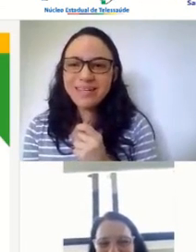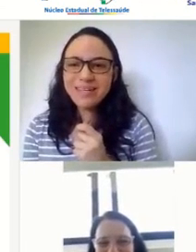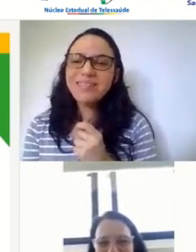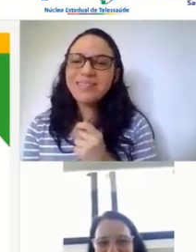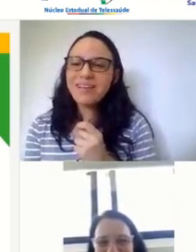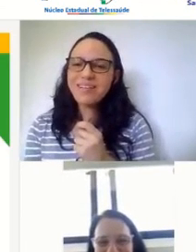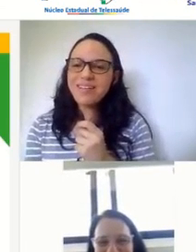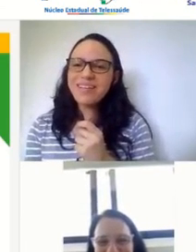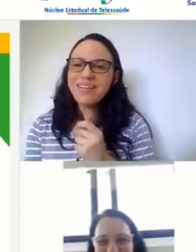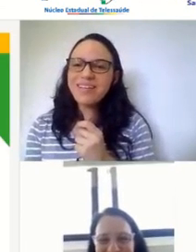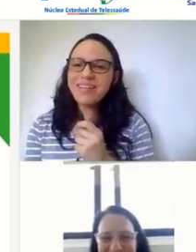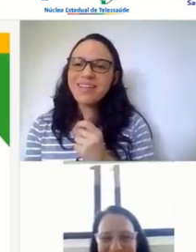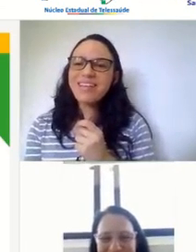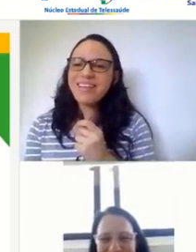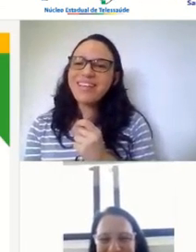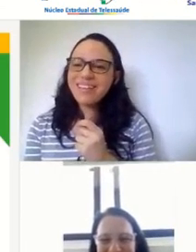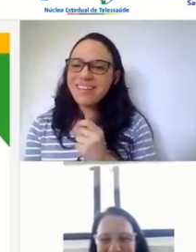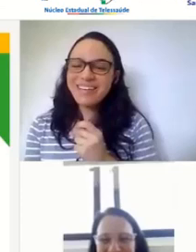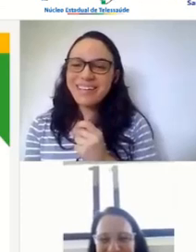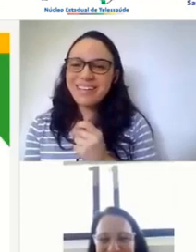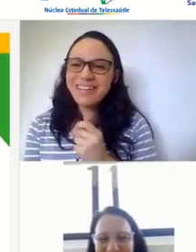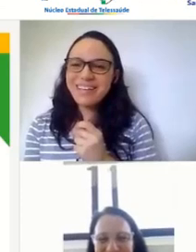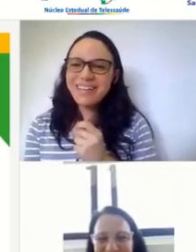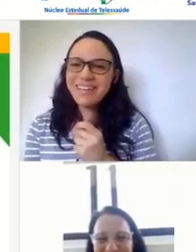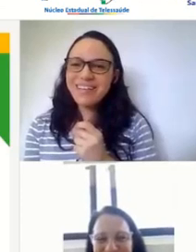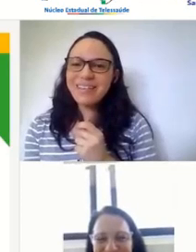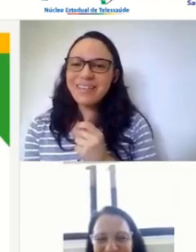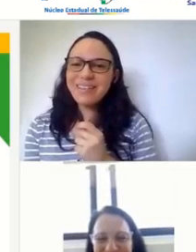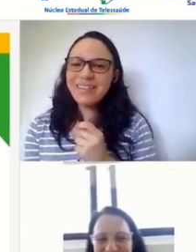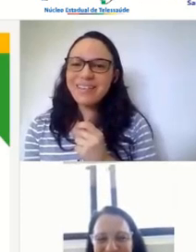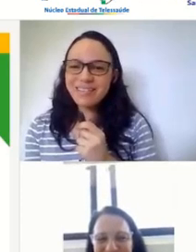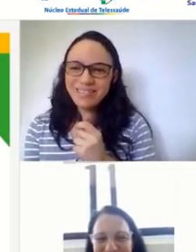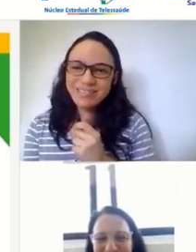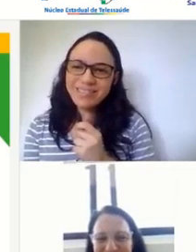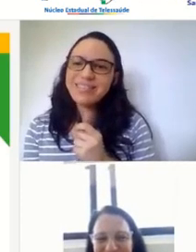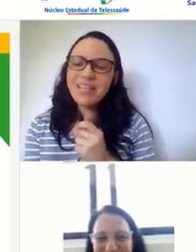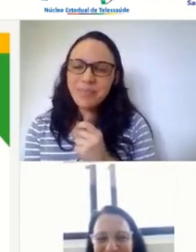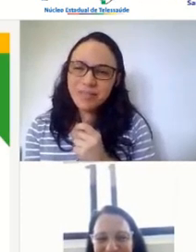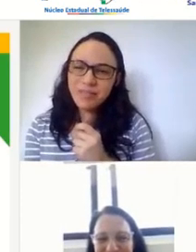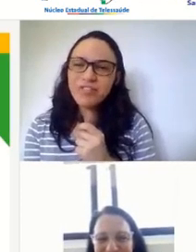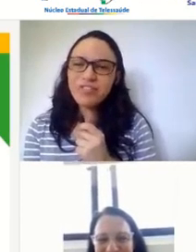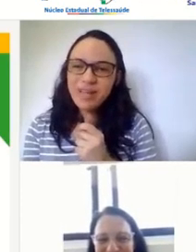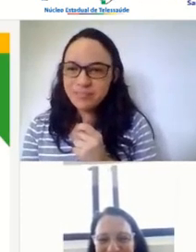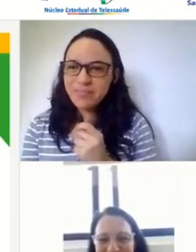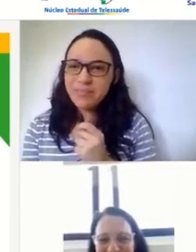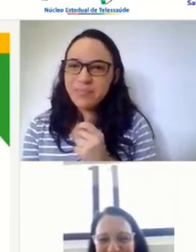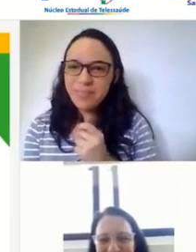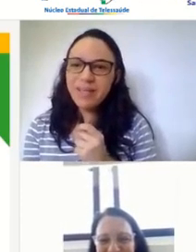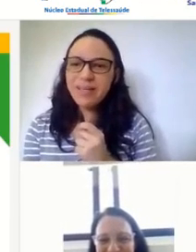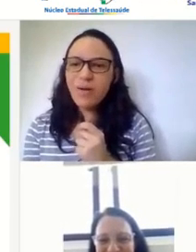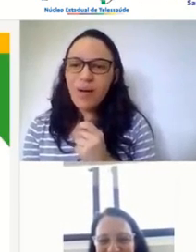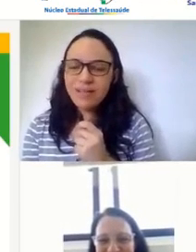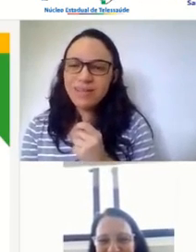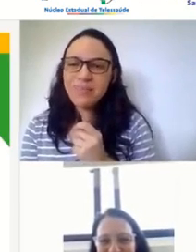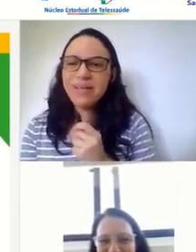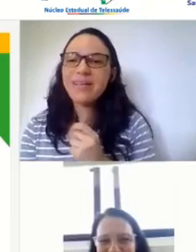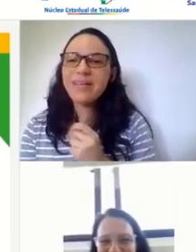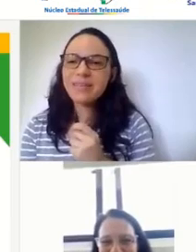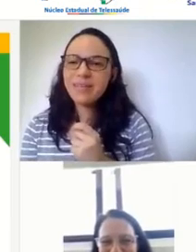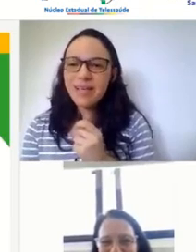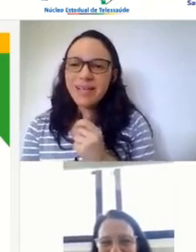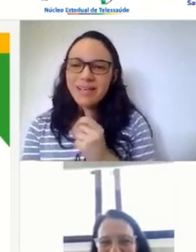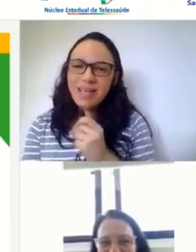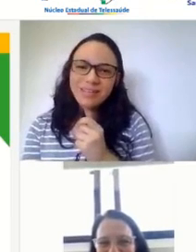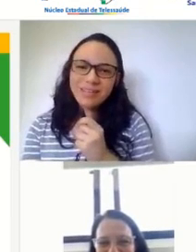direcionar corretamente e aí um abraço para todos e